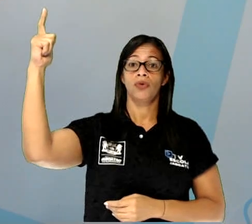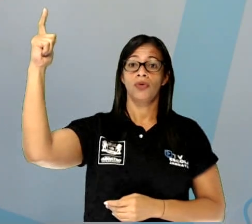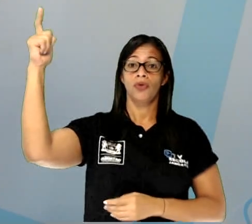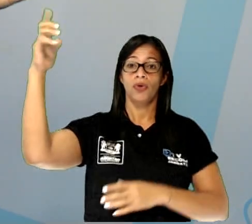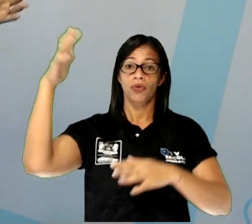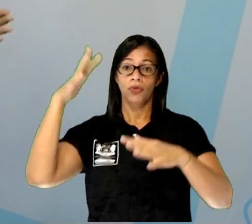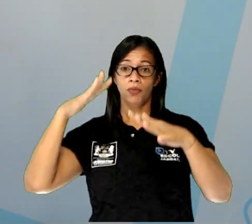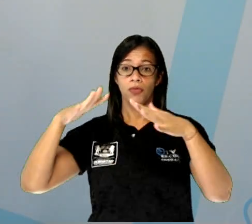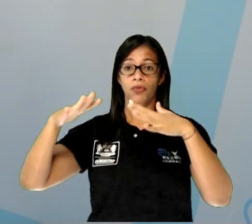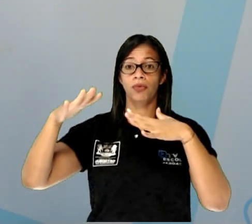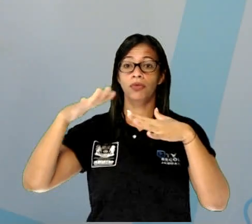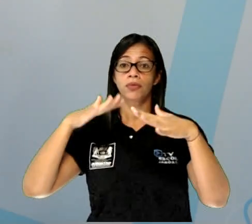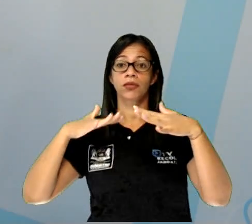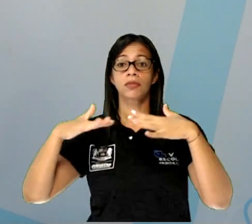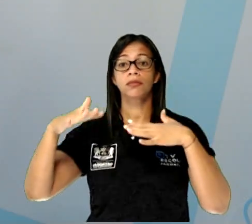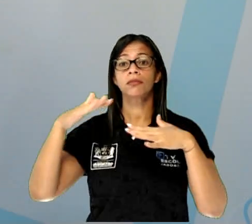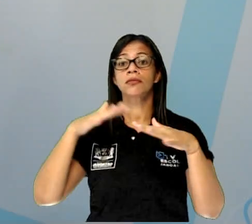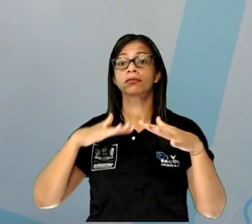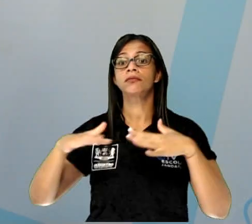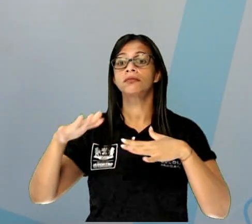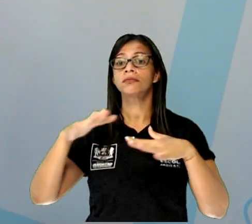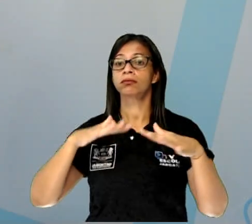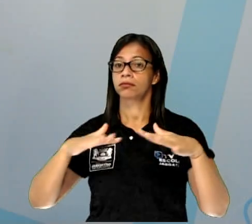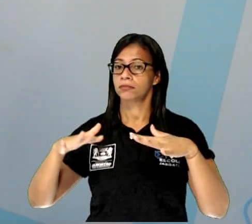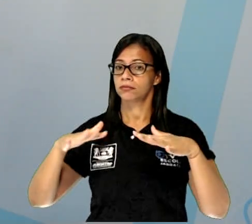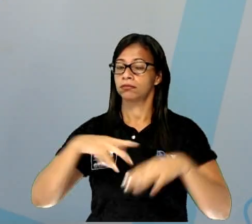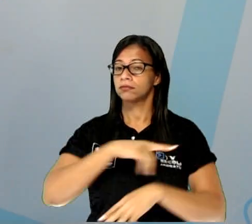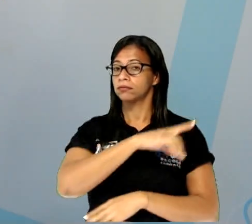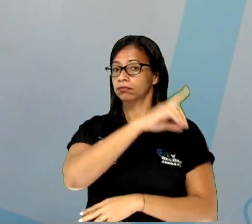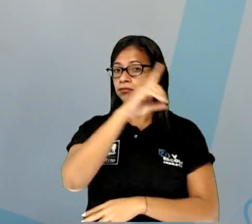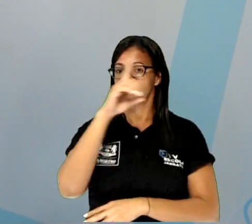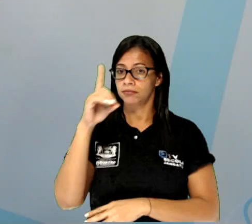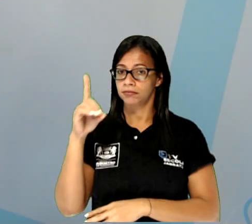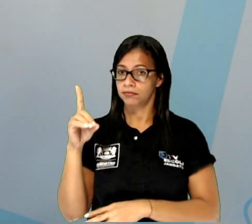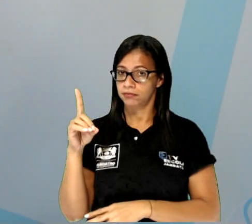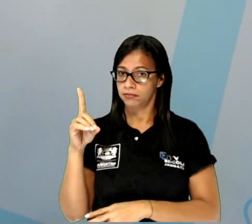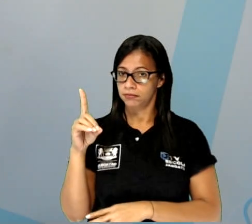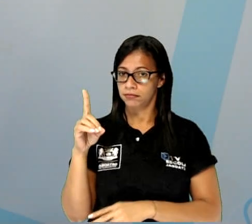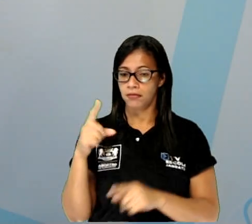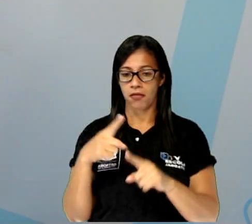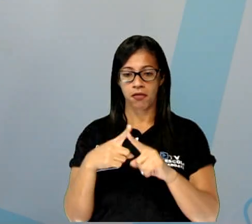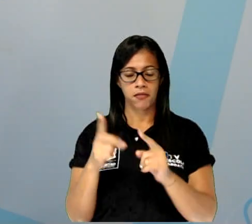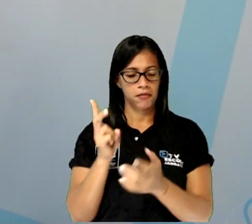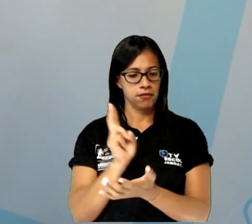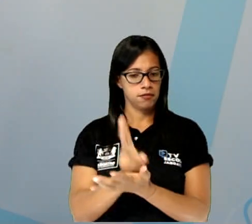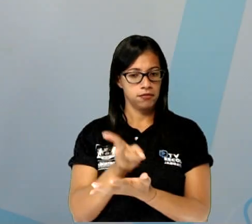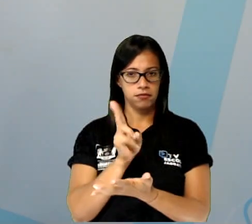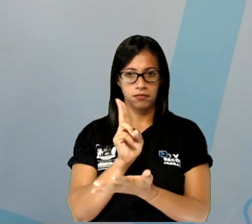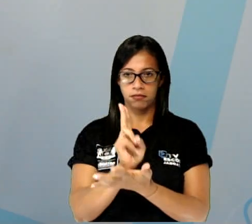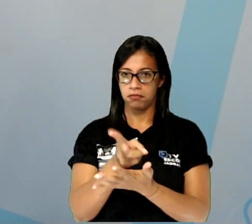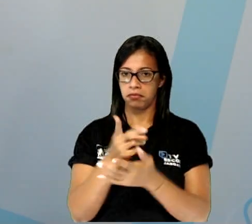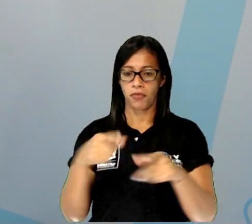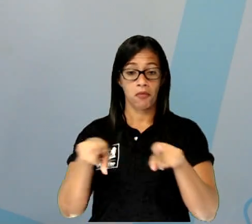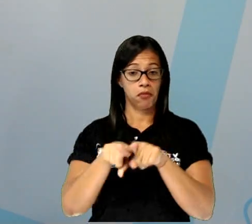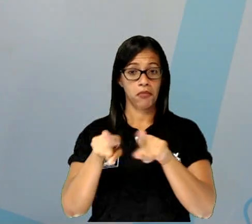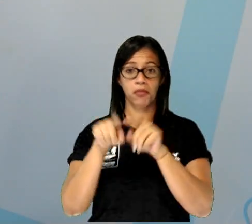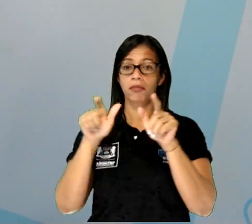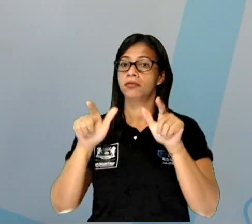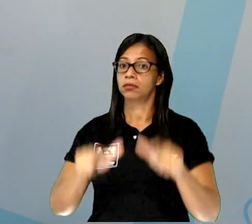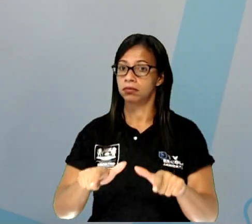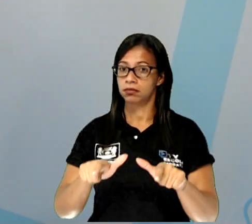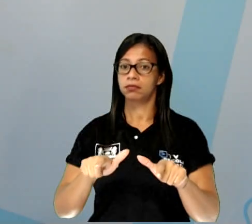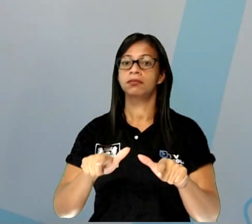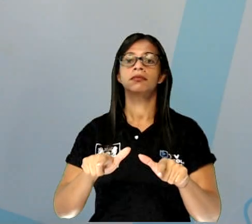movimentando ao longo do dia, mas na verdade ele está na sua mesma posição. Então,